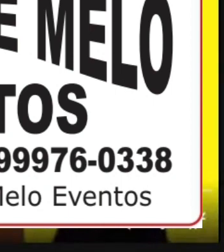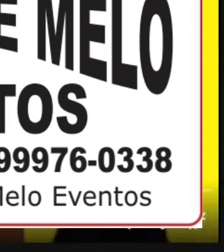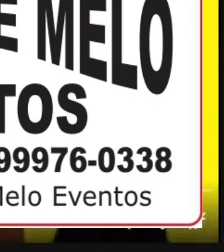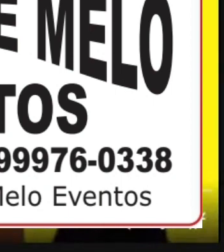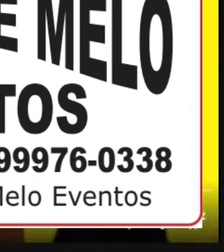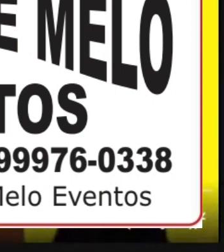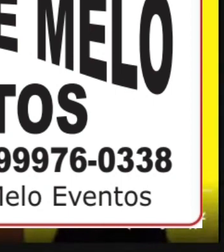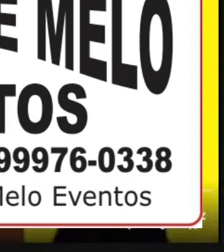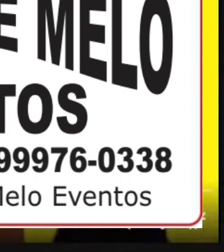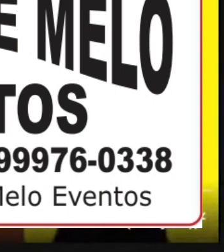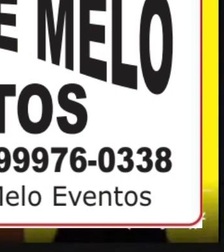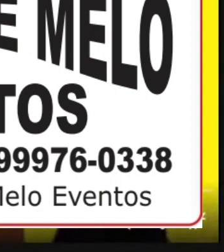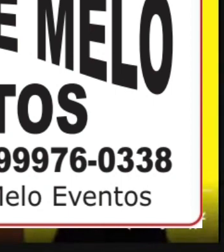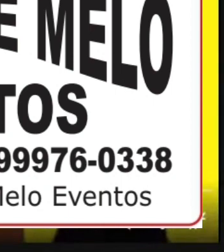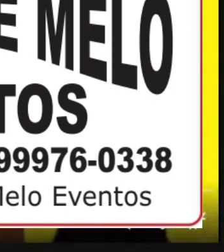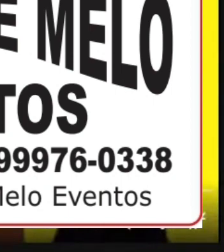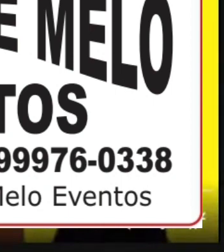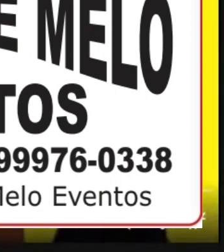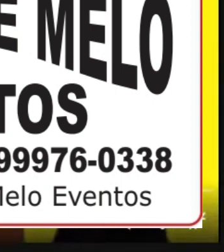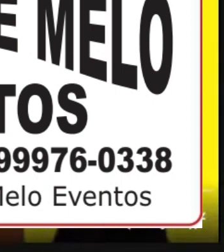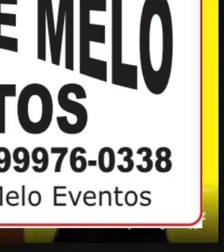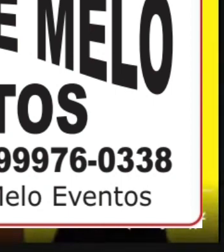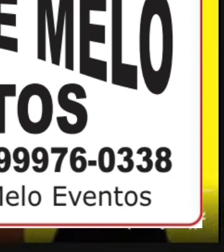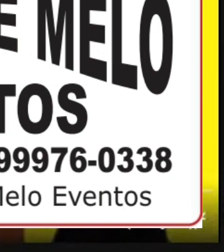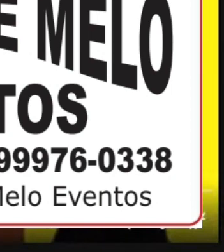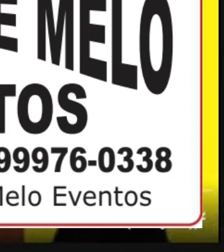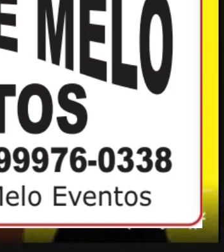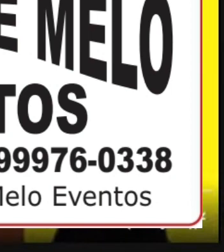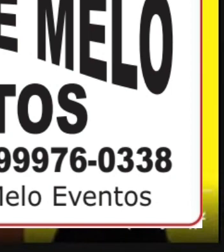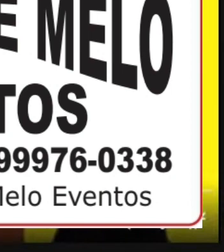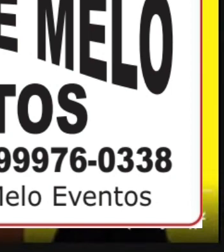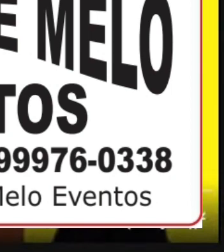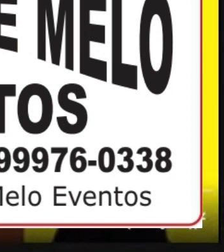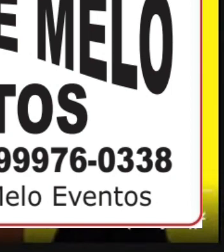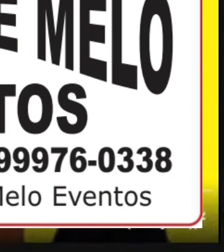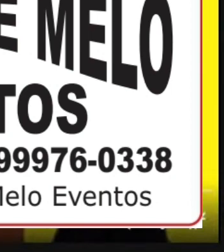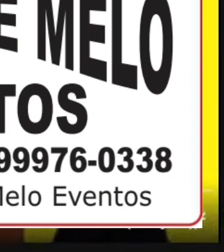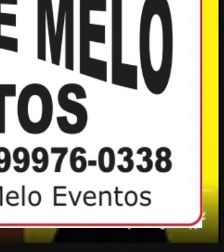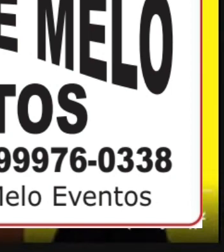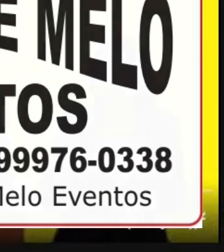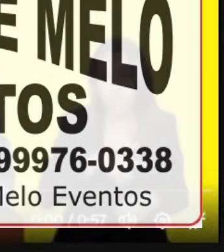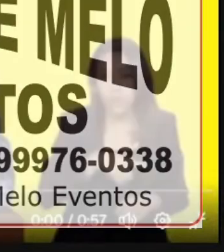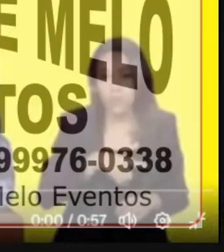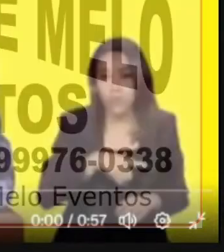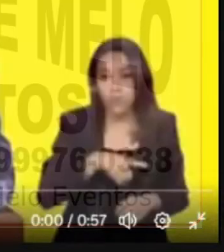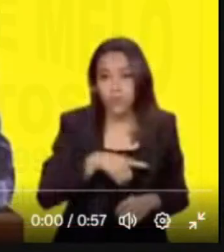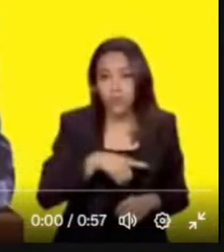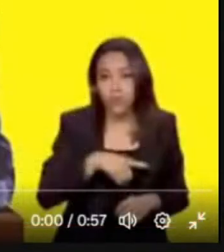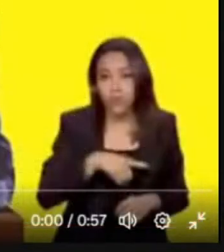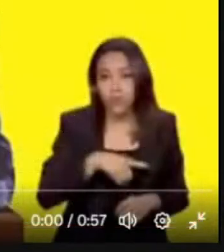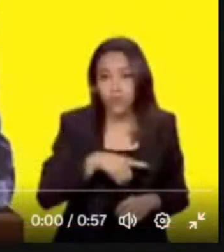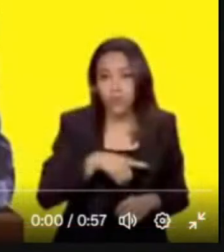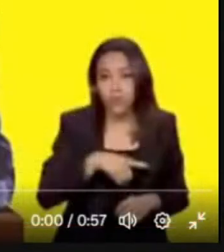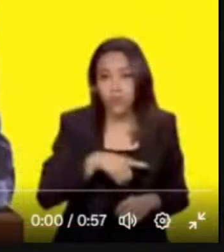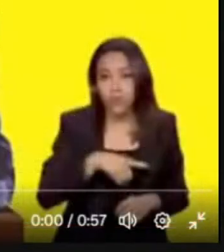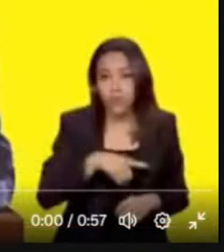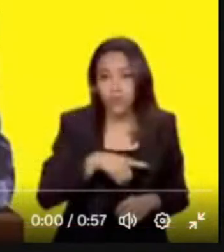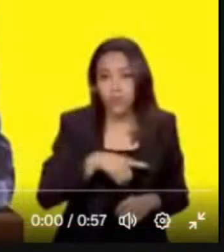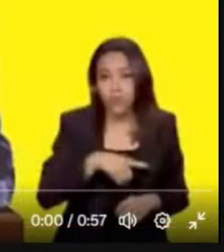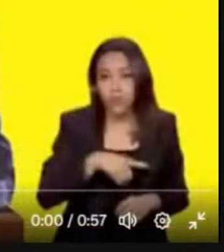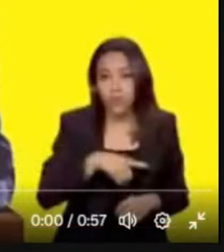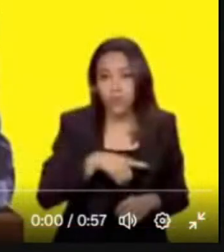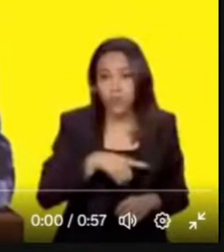Outro ponto uma defesa mais contundente da Floresta ataque às escolas armas